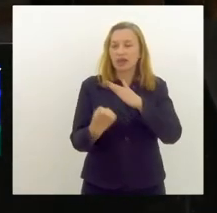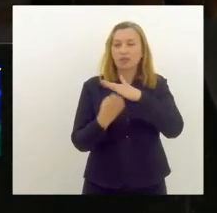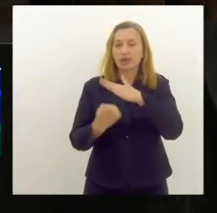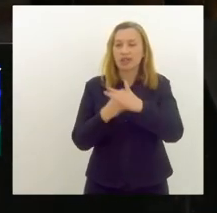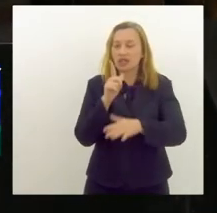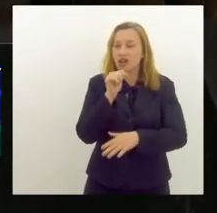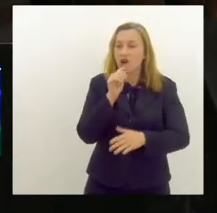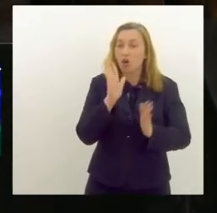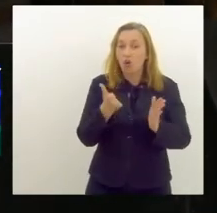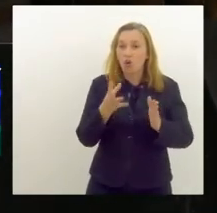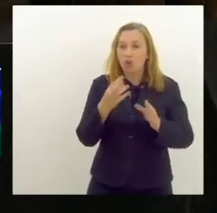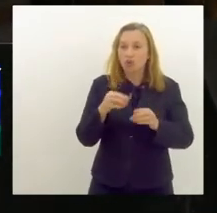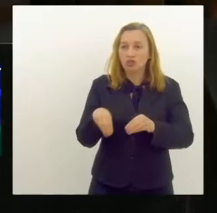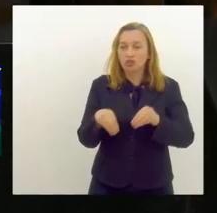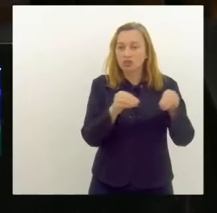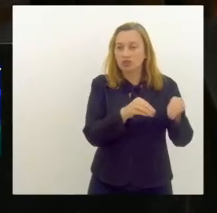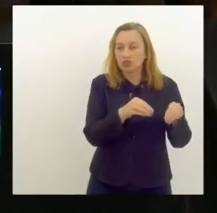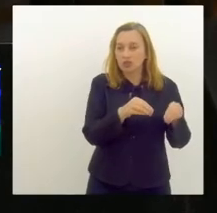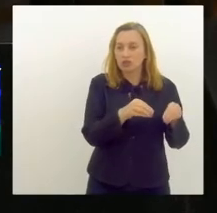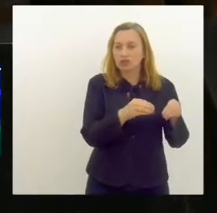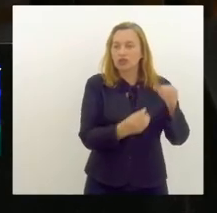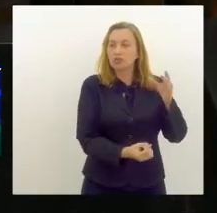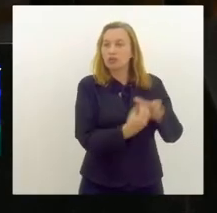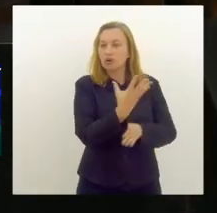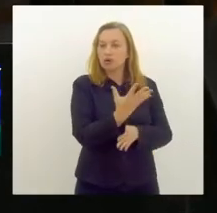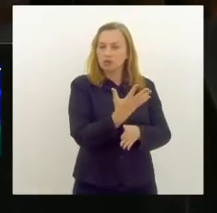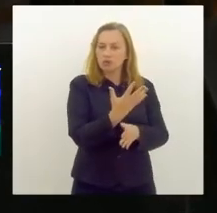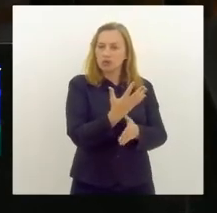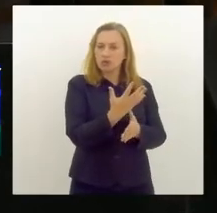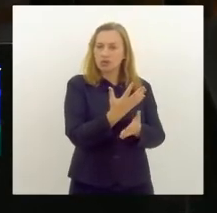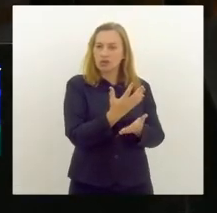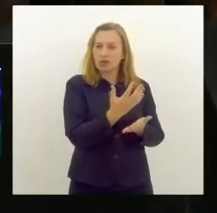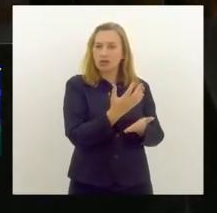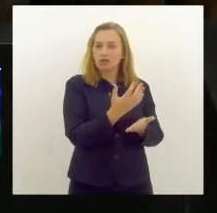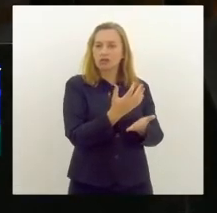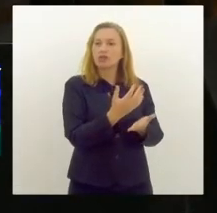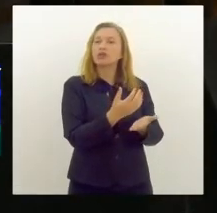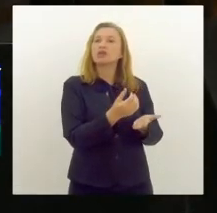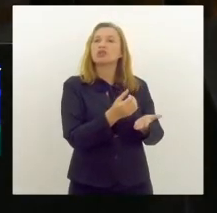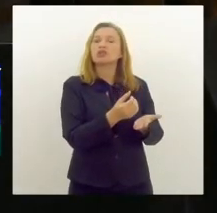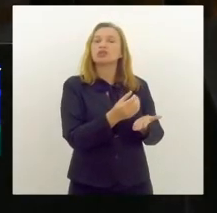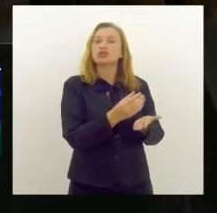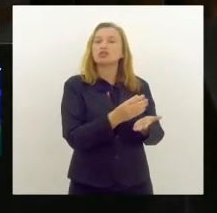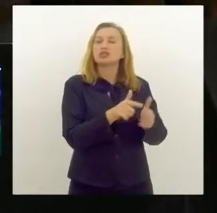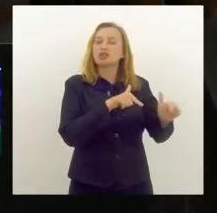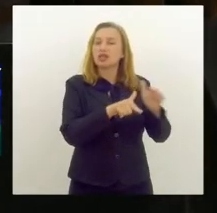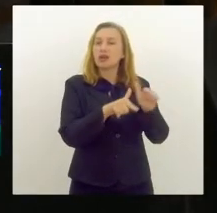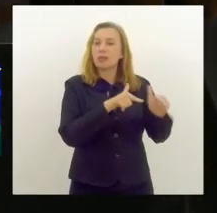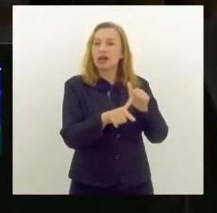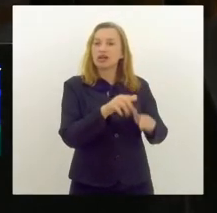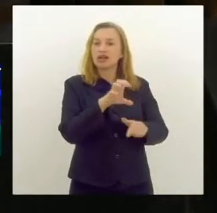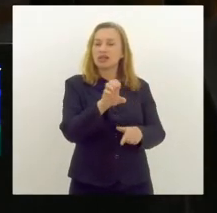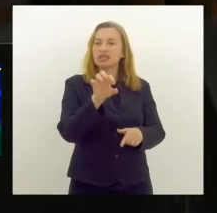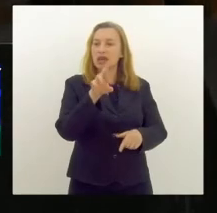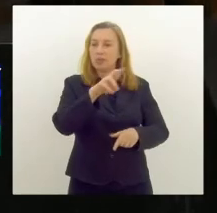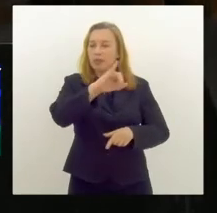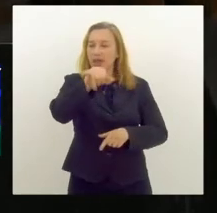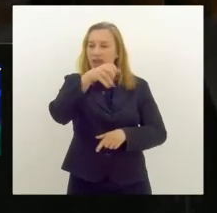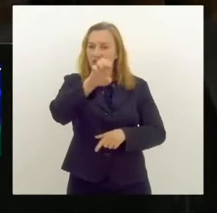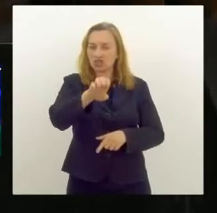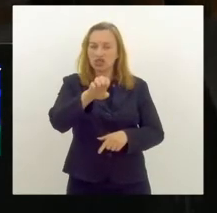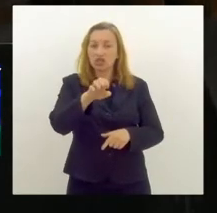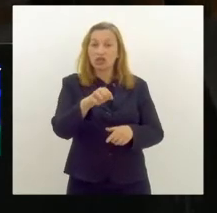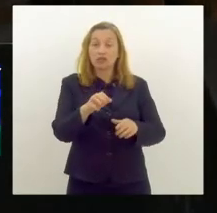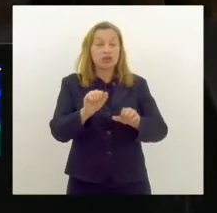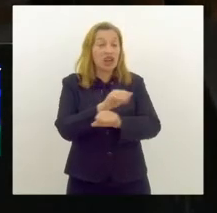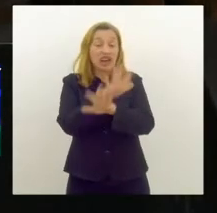para produção e construção de cargos na CEPERJ, sem qualquer transparência, sem que a